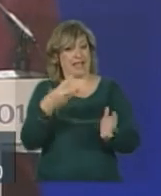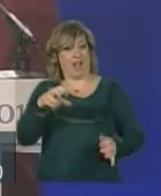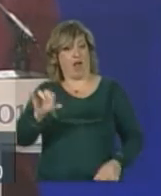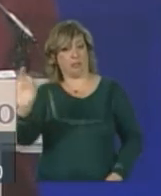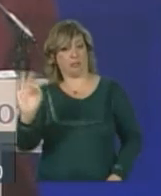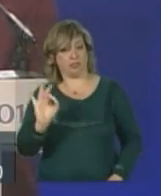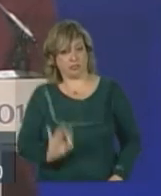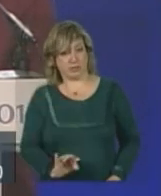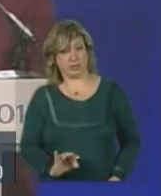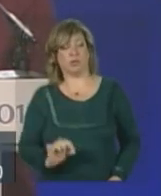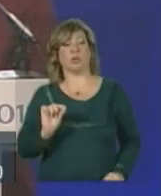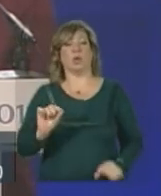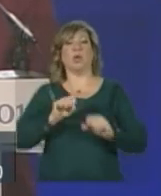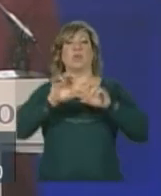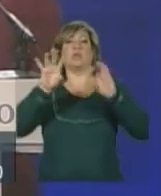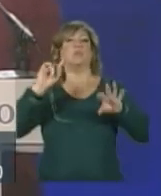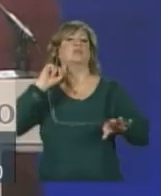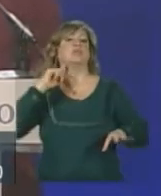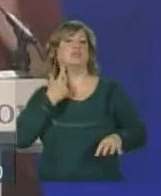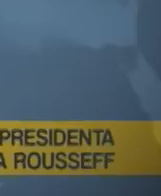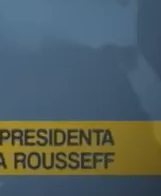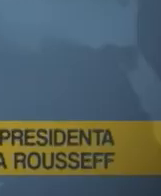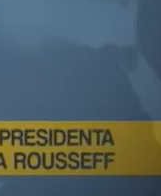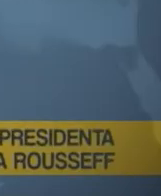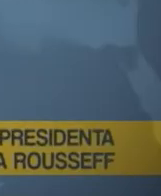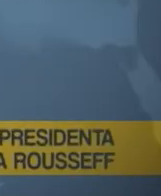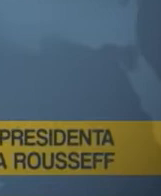36% a 39% na emissão de gases de efeito estufa.